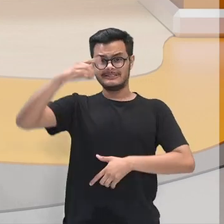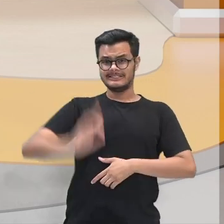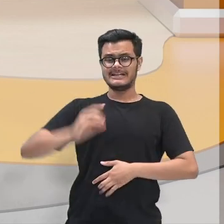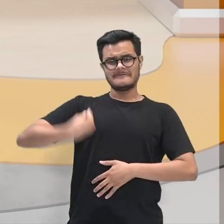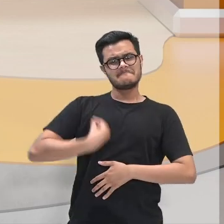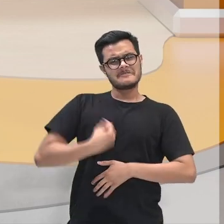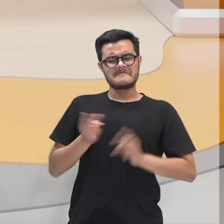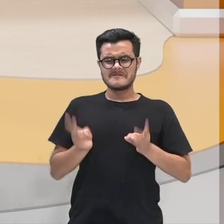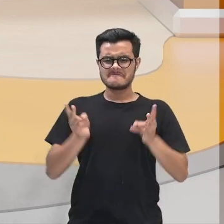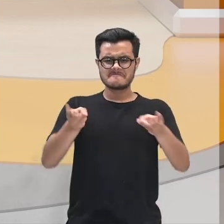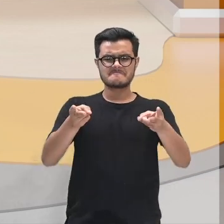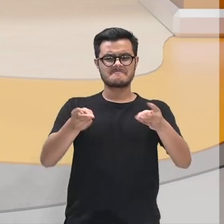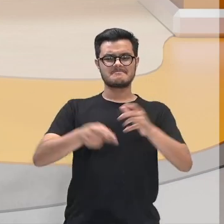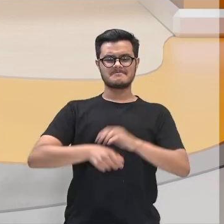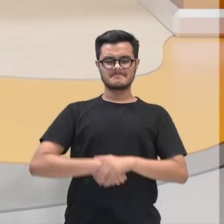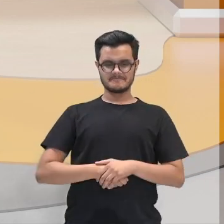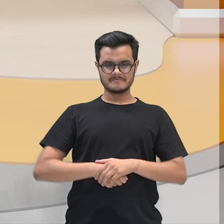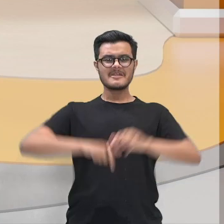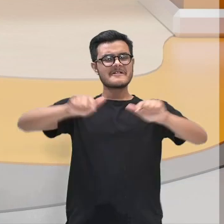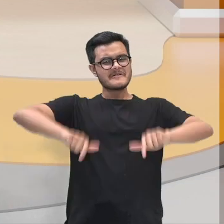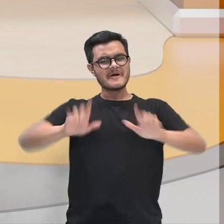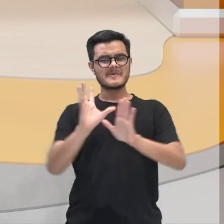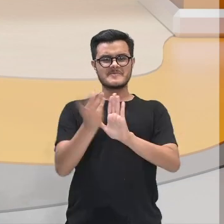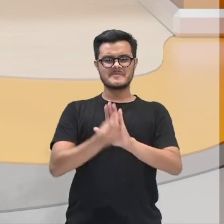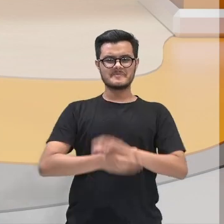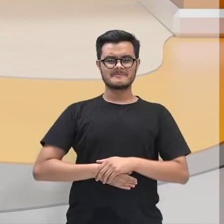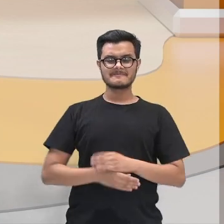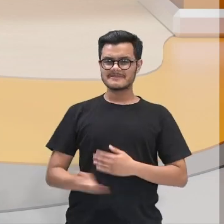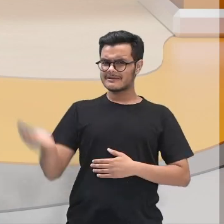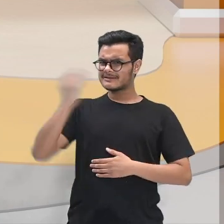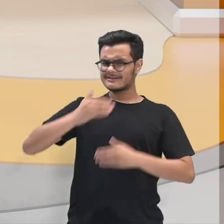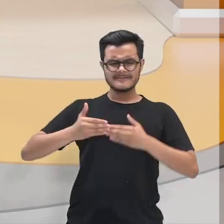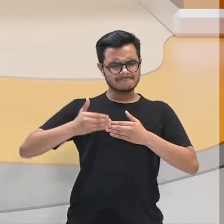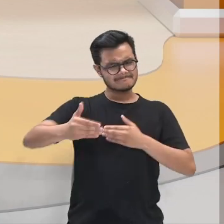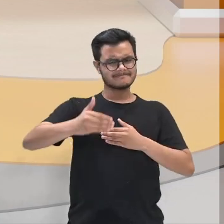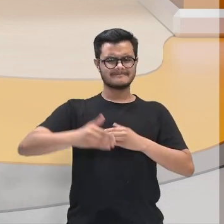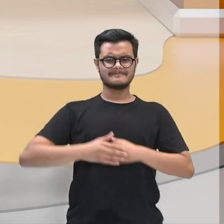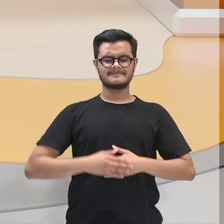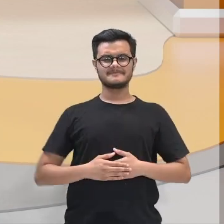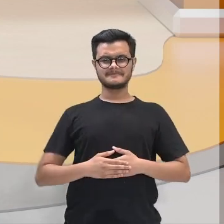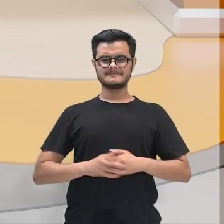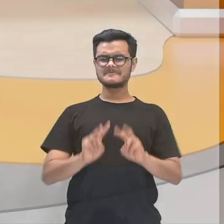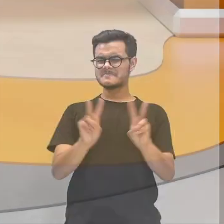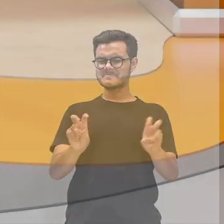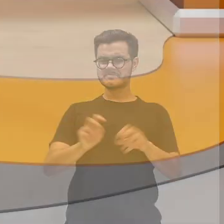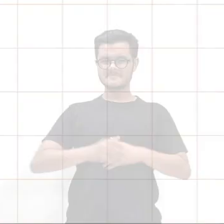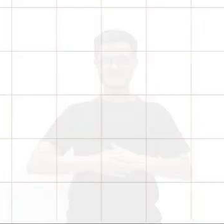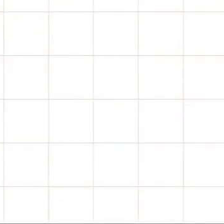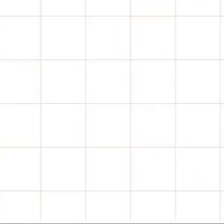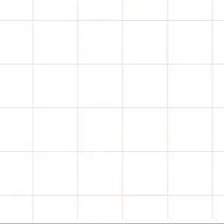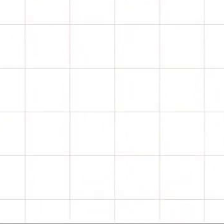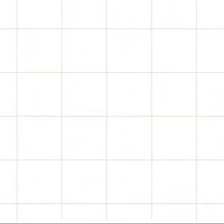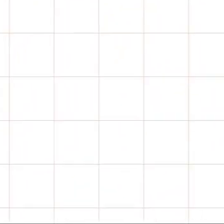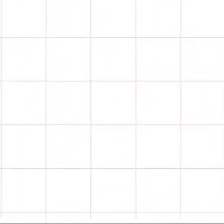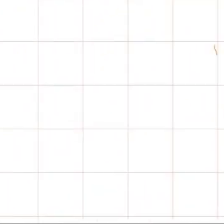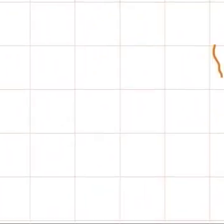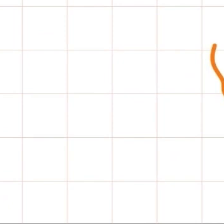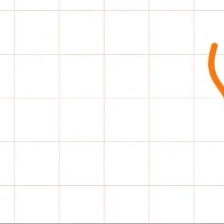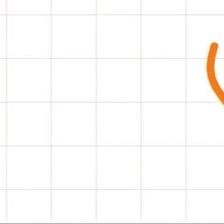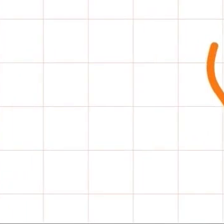permanecer ocupando seus territórios dentro da Amazônia. Então, vamos lá, vamos ver o conteúdo da nossa aula.